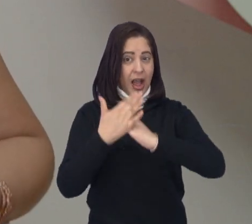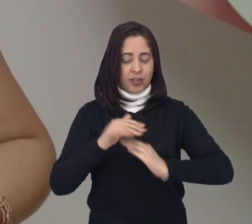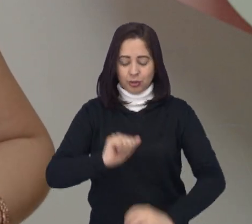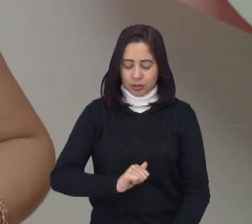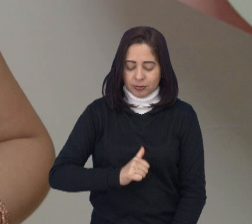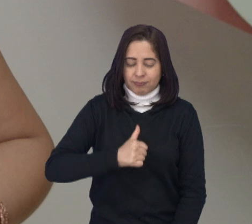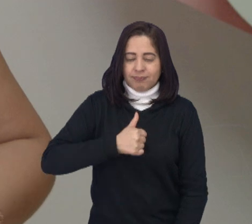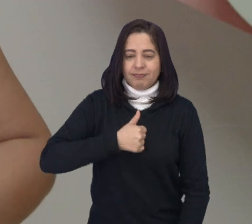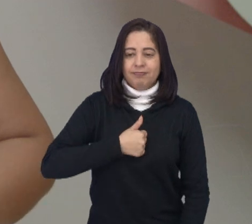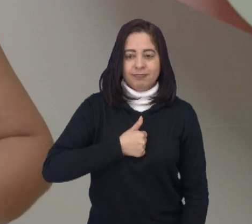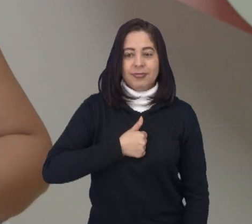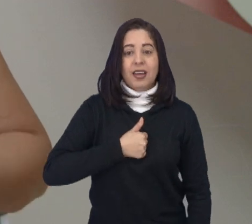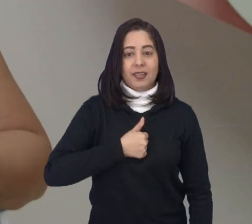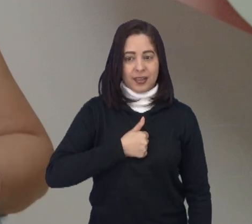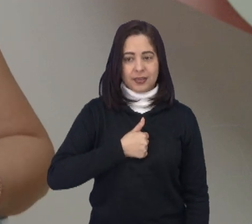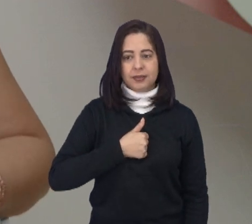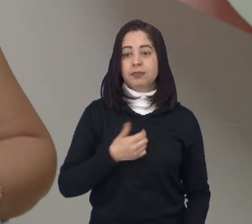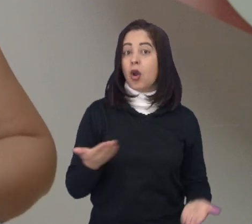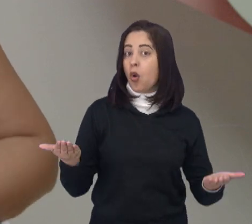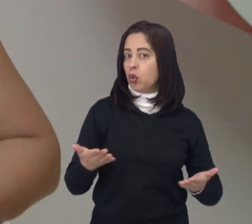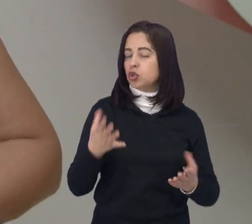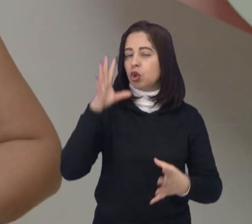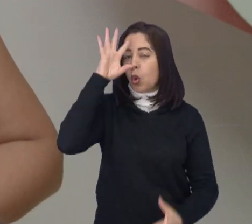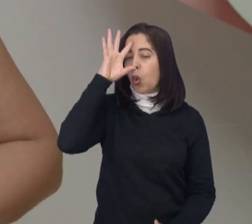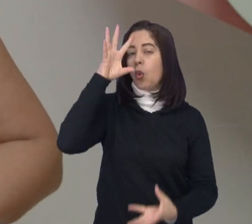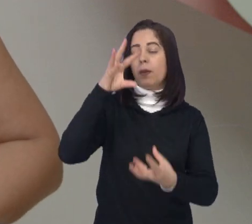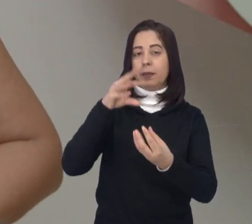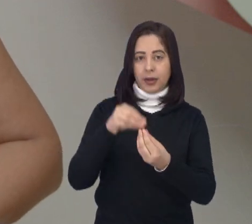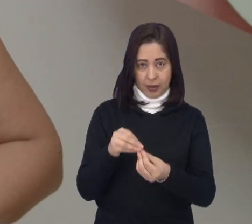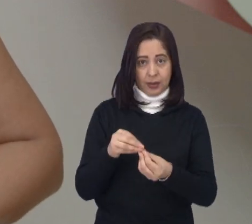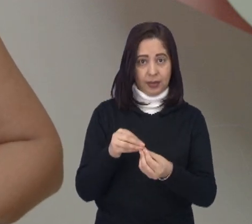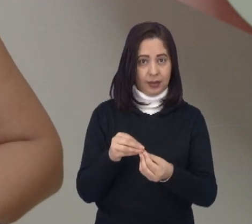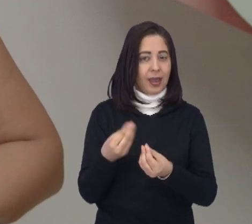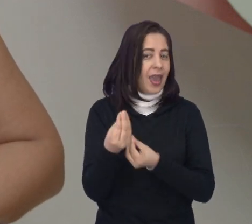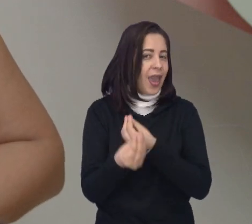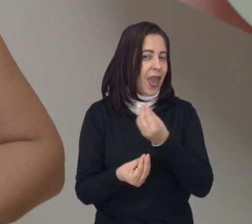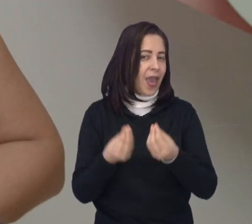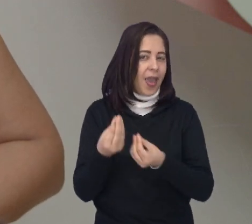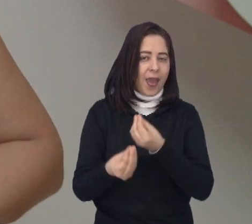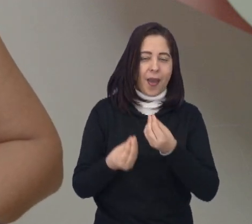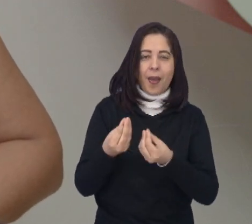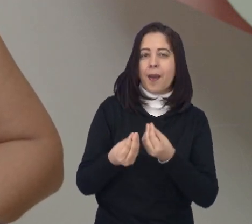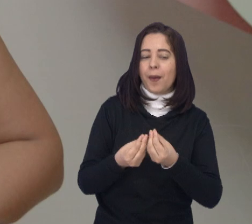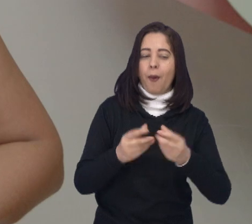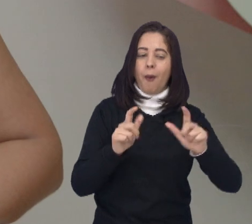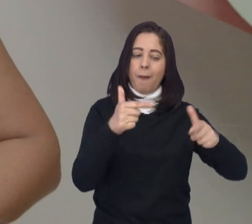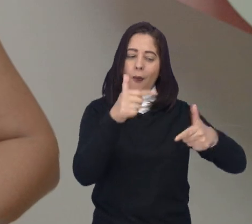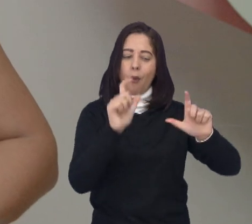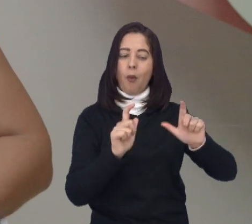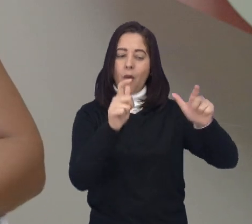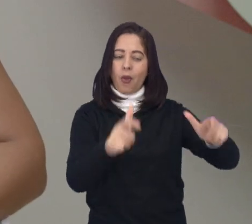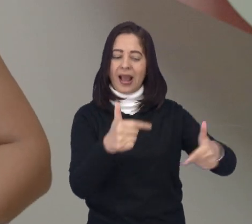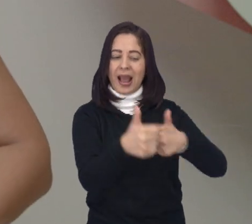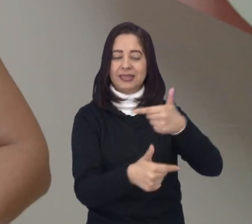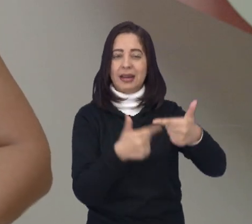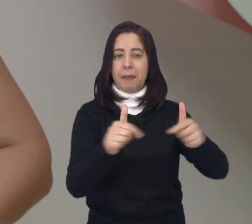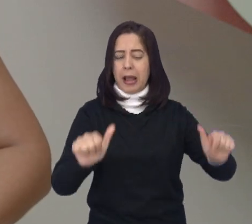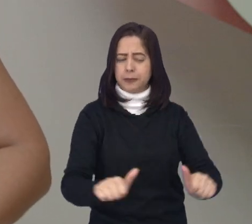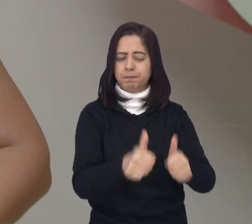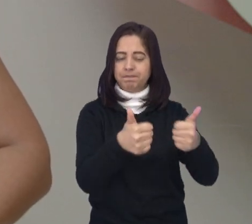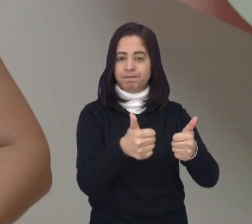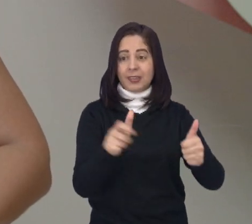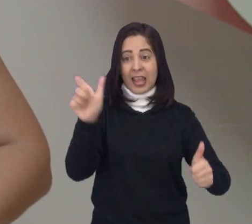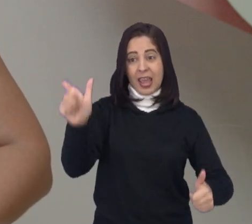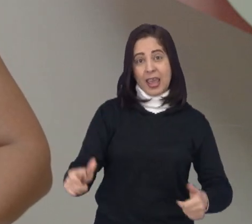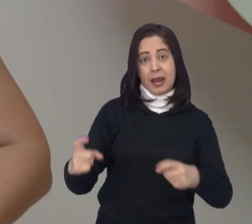dos colaboradores. E para entender como ter mais qualidade de vida no ambiente profissional, eu recebo no programa de